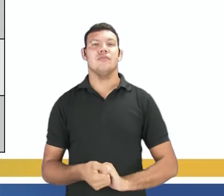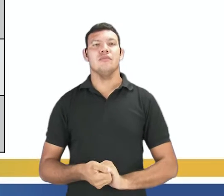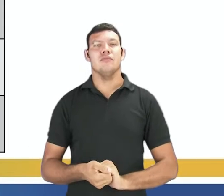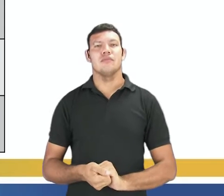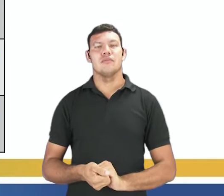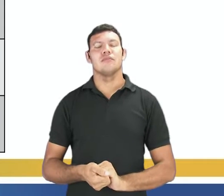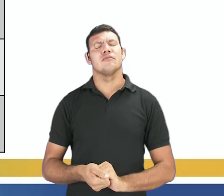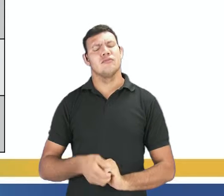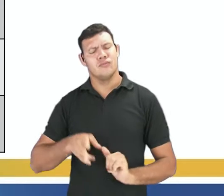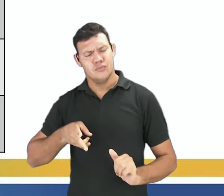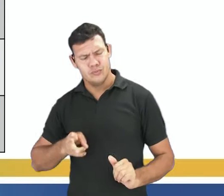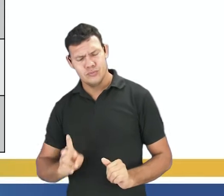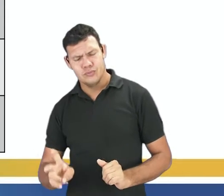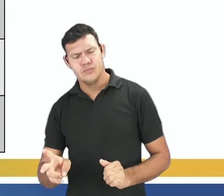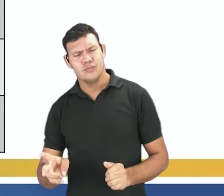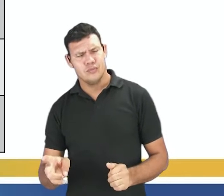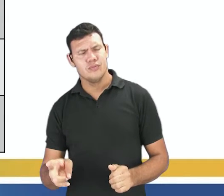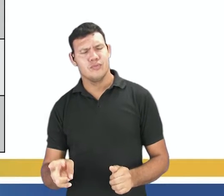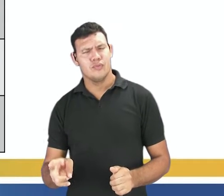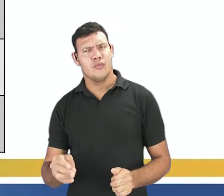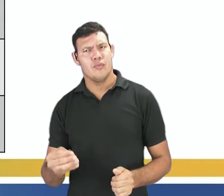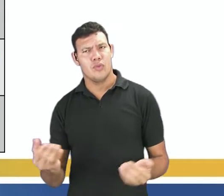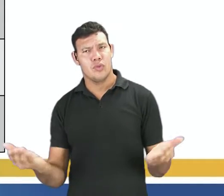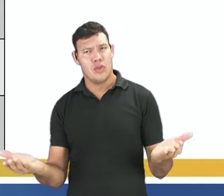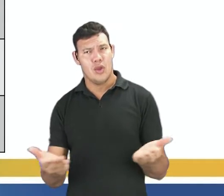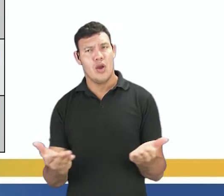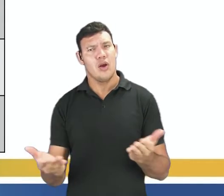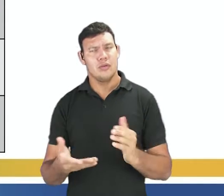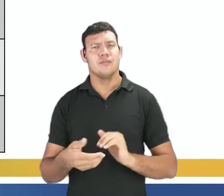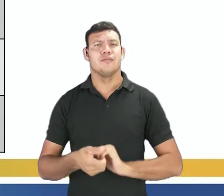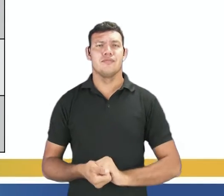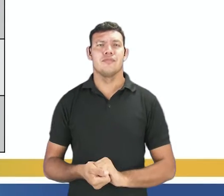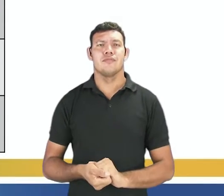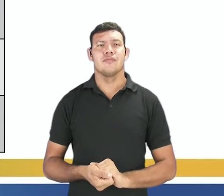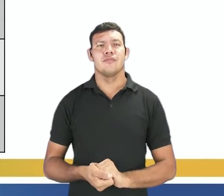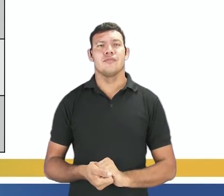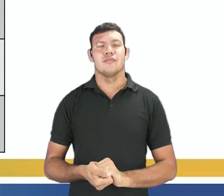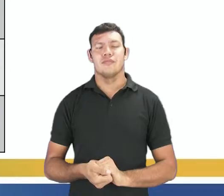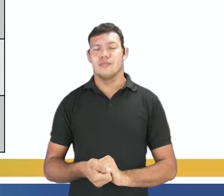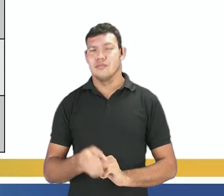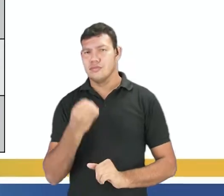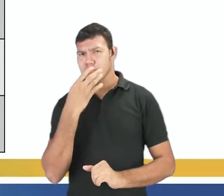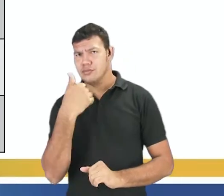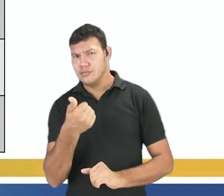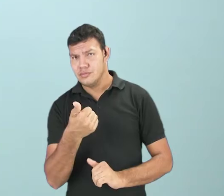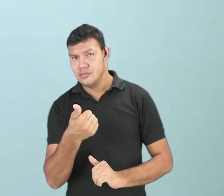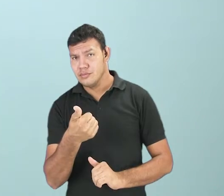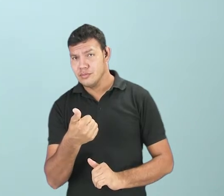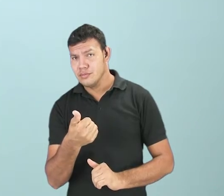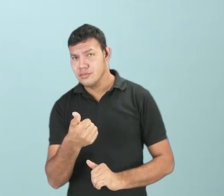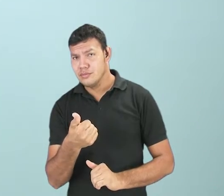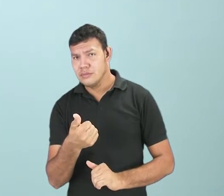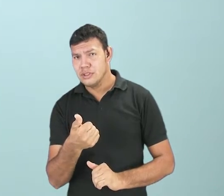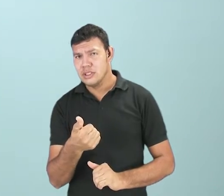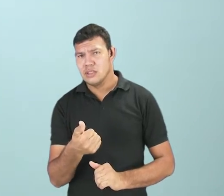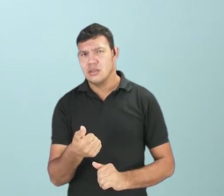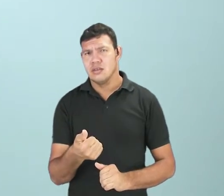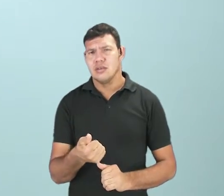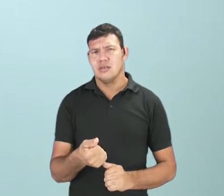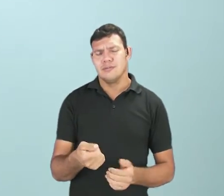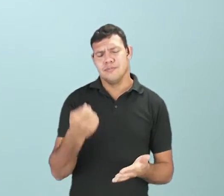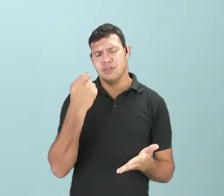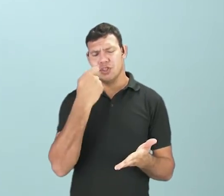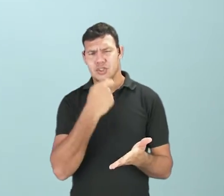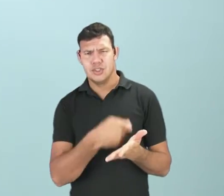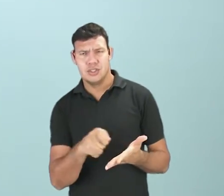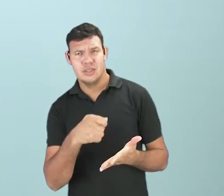e que continuam até o presente, ou então que seus efeitos ainda continuam no presente. Tudo bem? Geralmente falamos isso quando descrevemos um